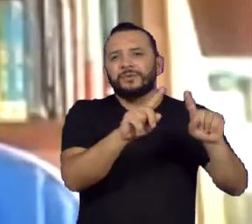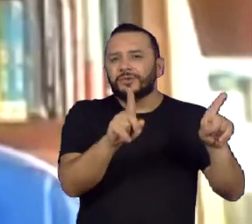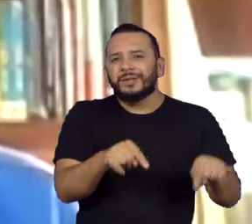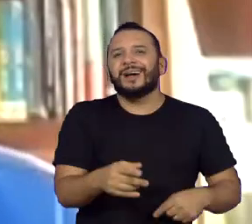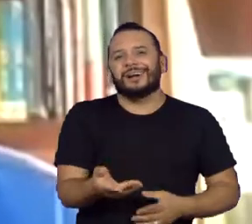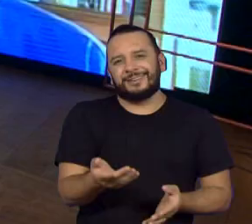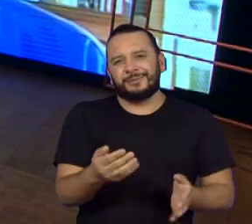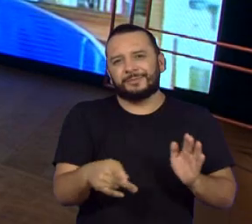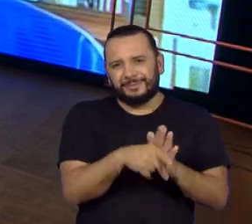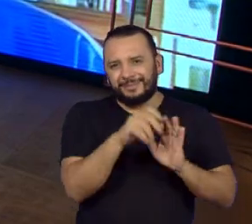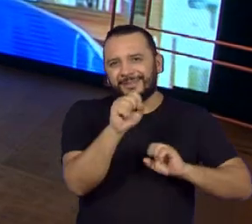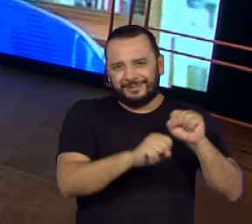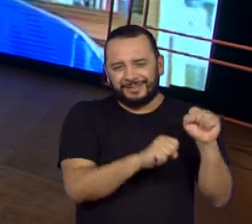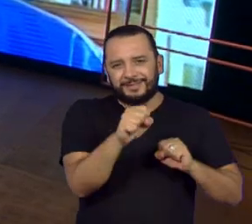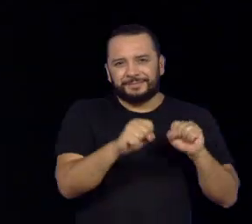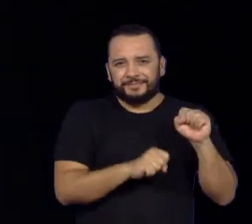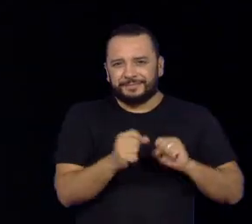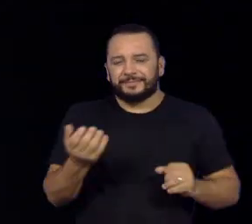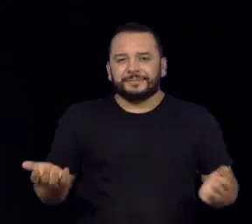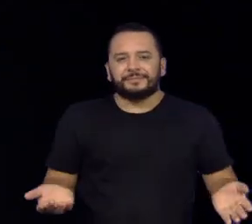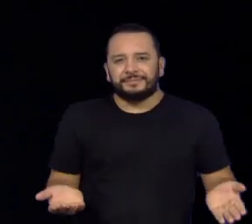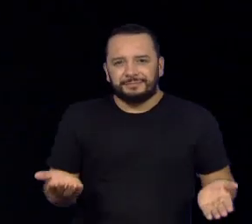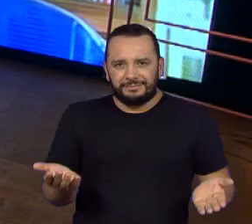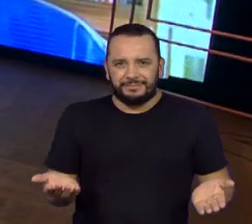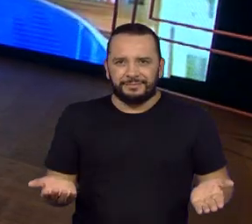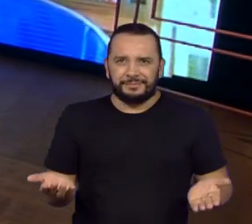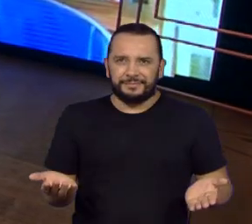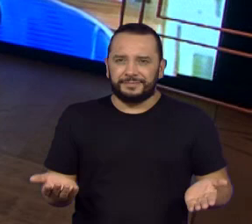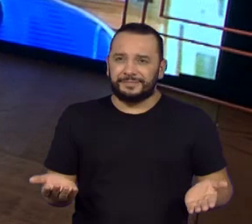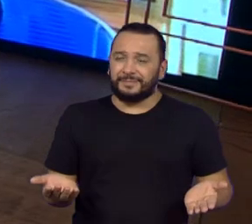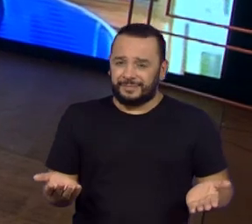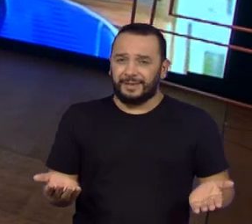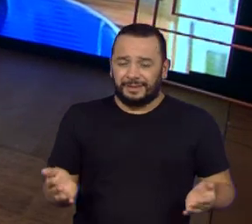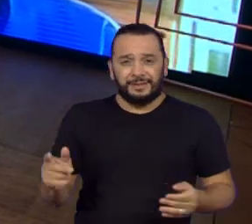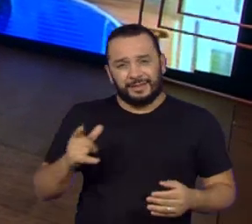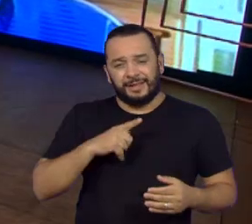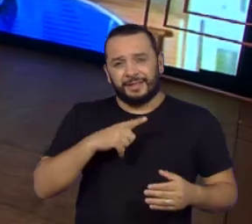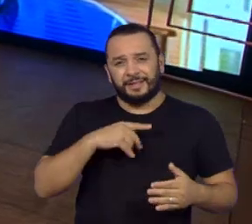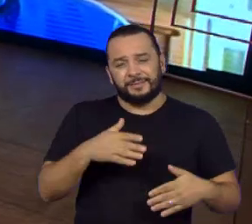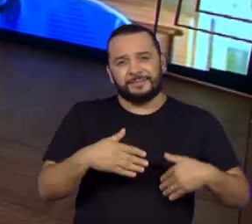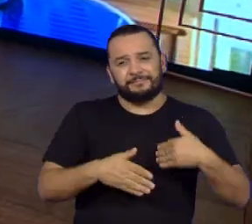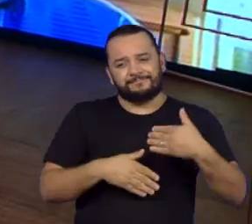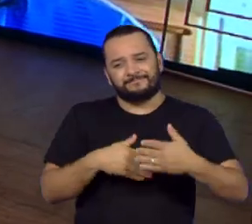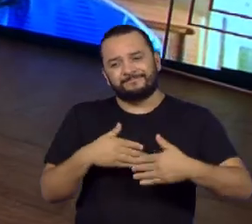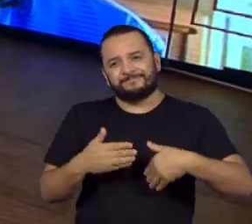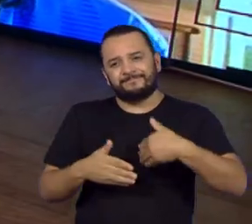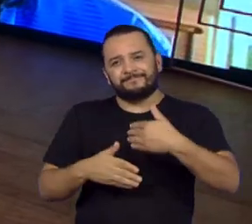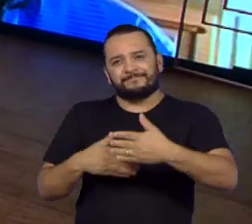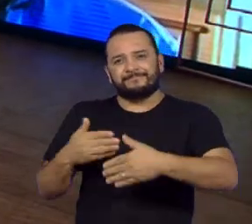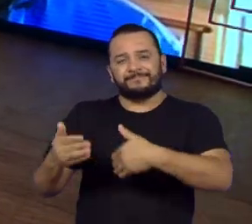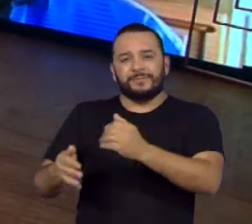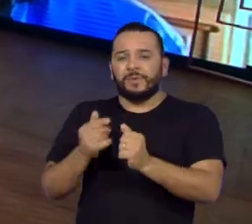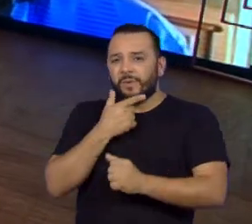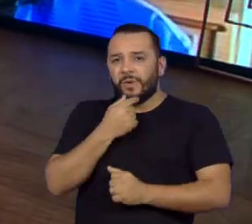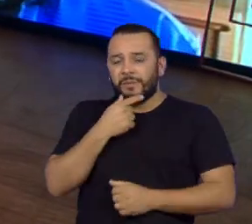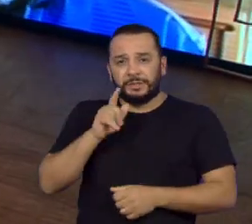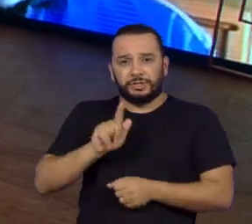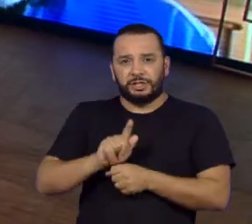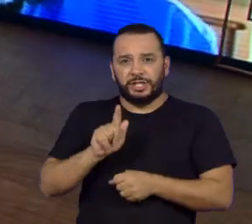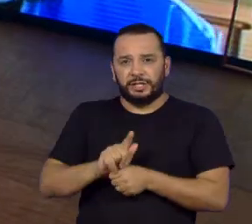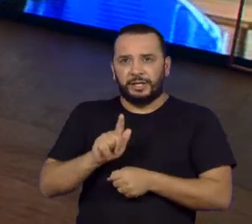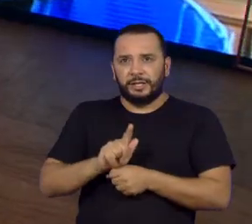empréstimos para funcionários da própria fábrica. E, durante um tempo, esse